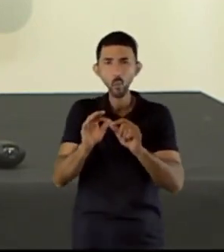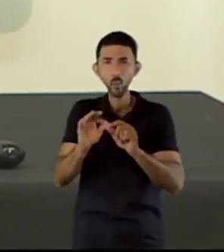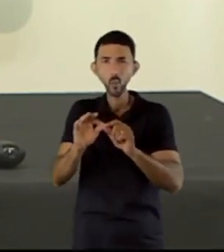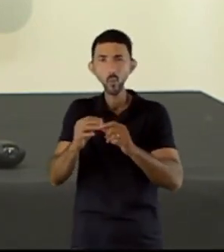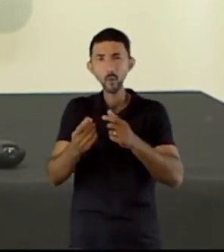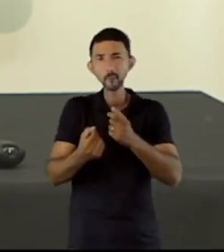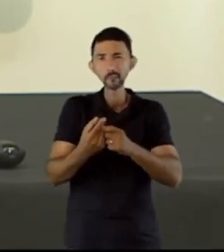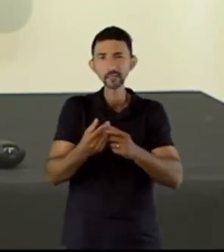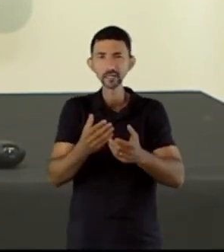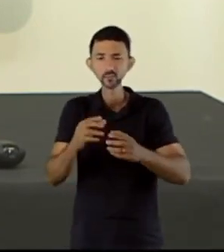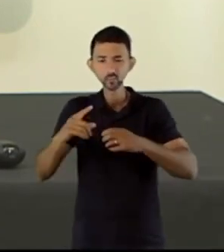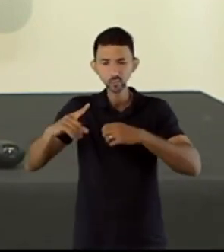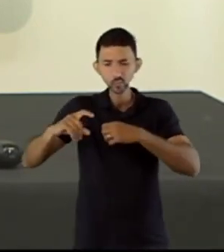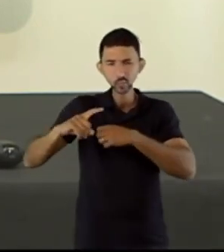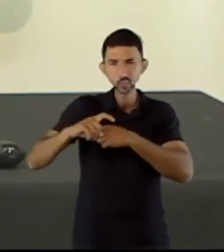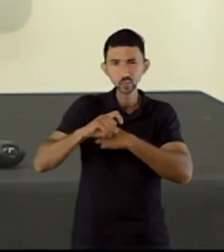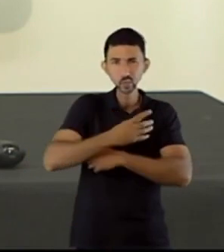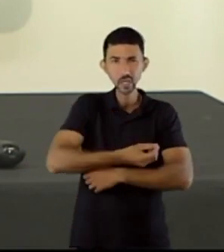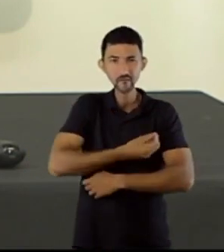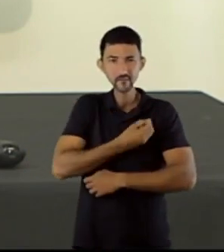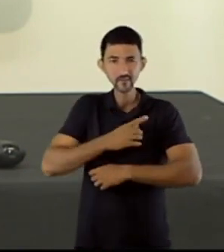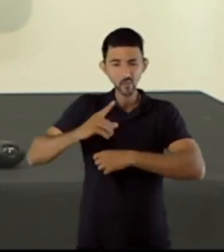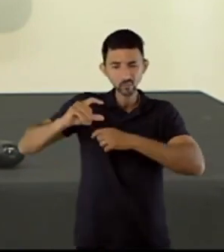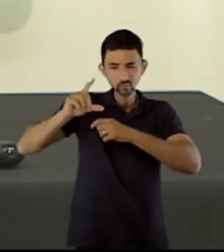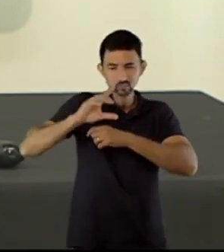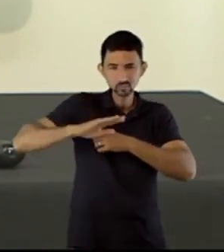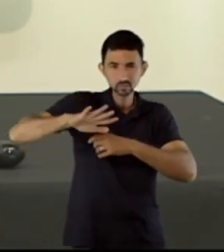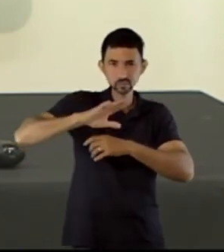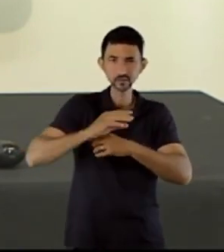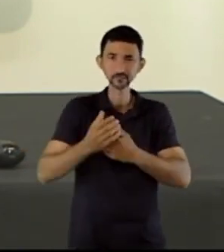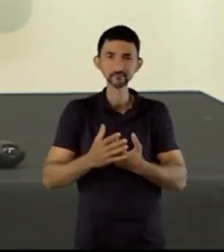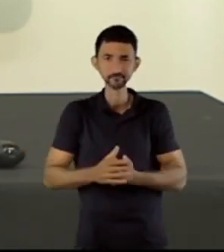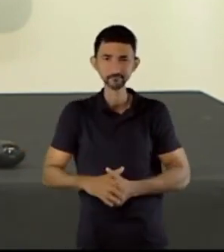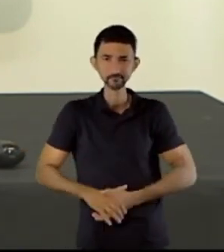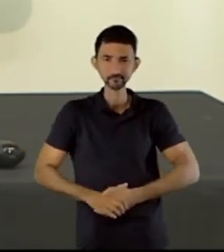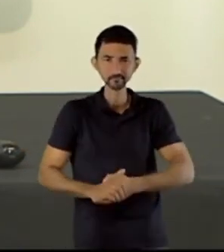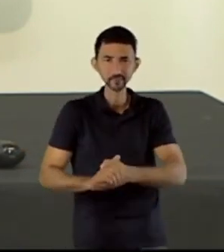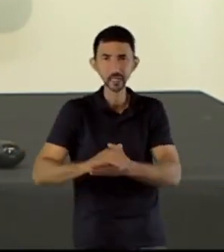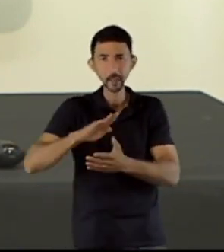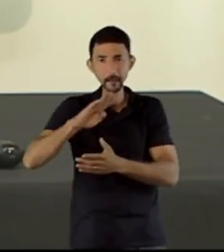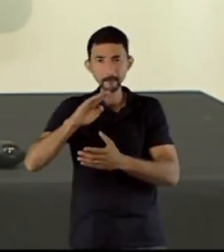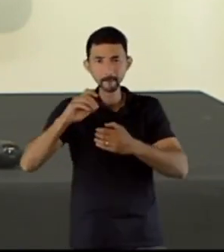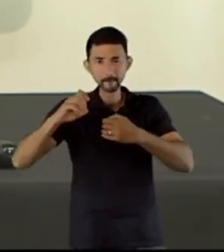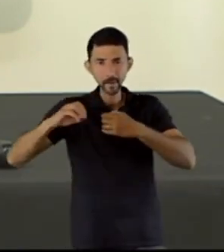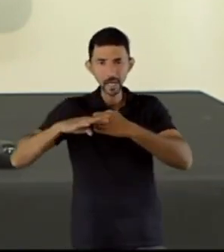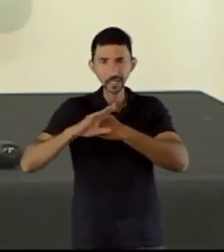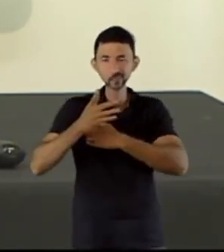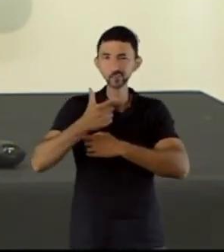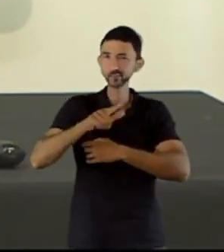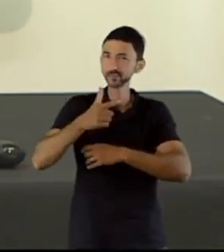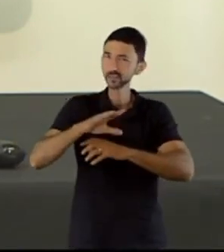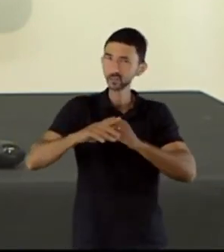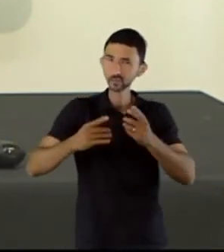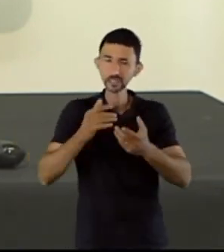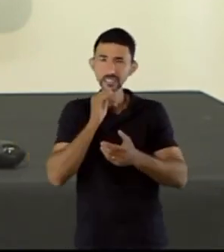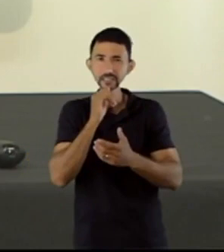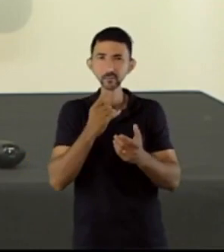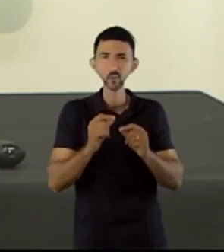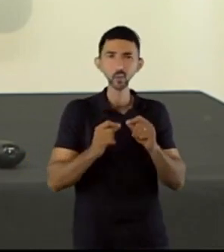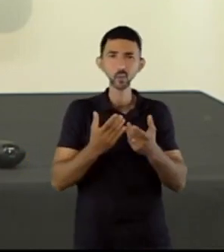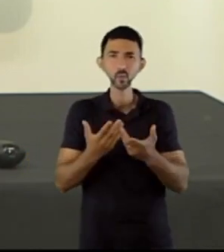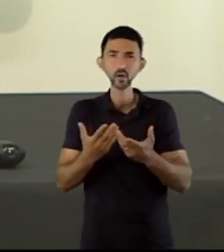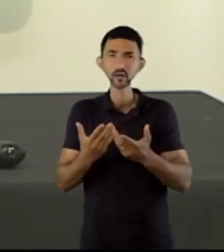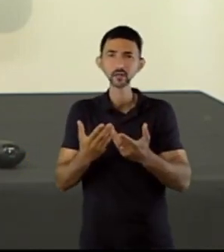verdade. Não eram nem os seres vivos propriamente ditos, nem bactérias existiam nessa época, né? Você tinha aí o que nós vamos chamar